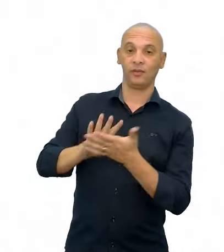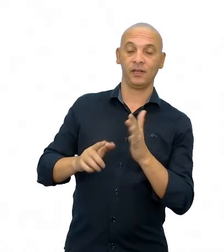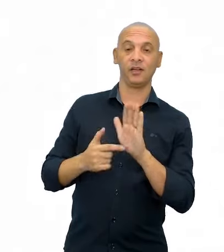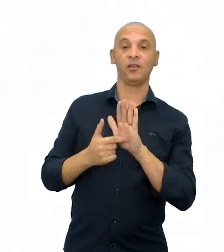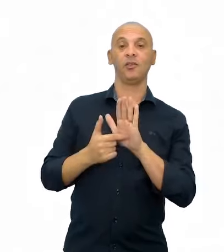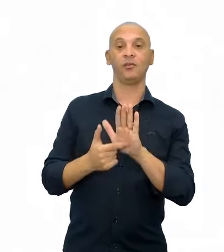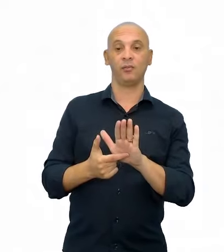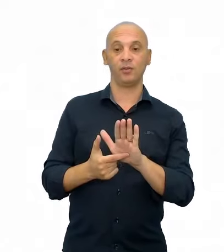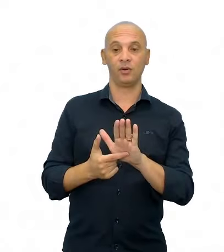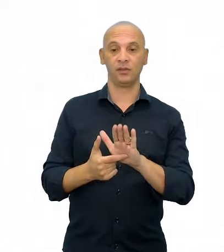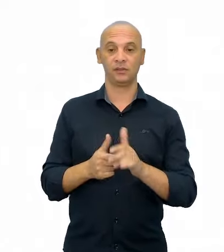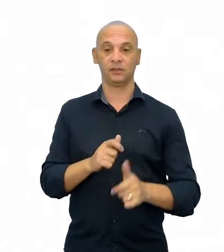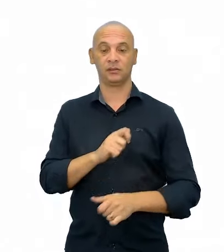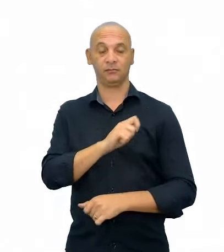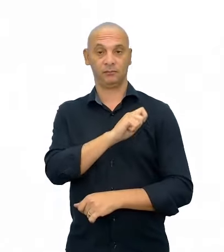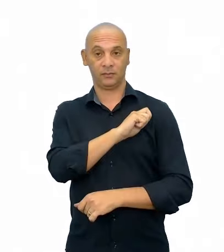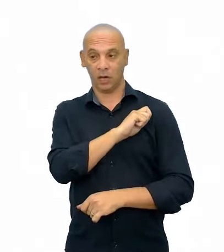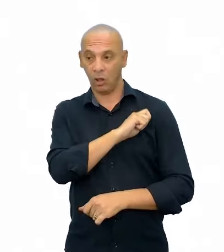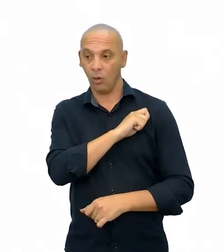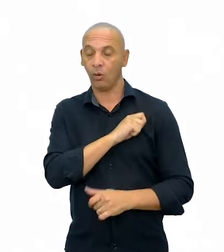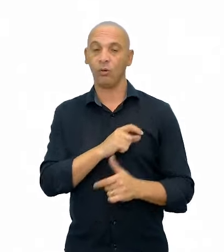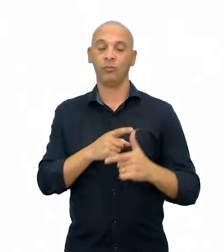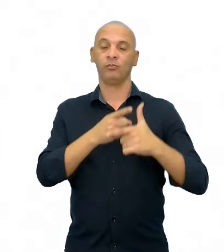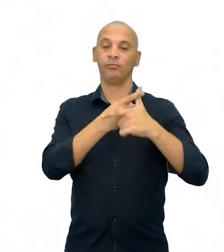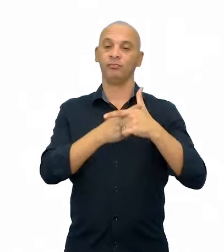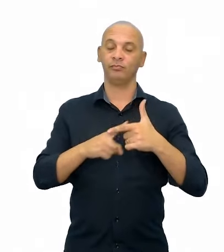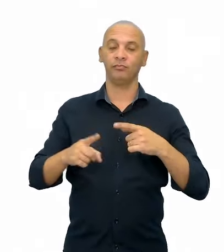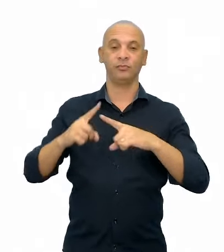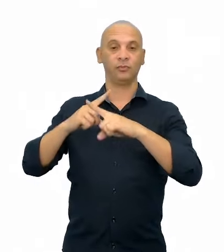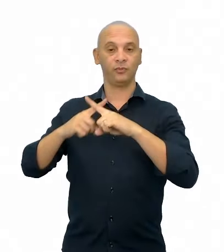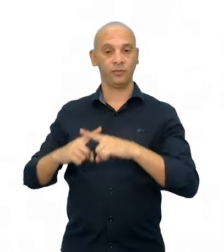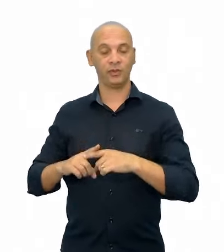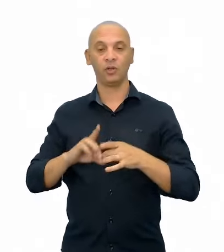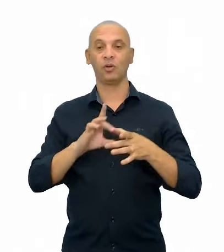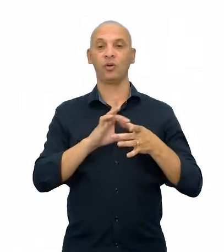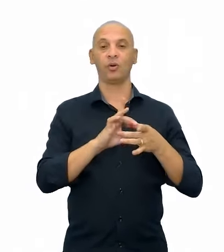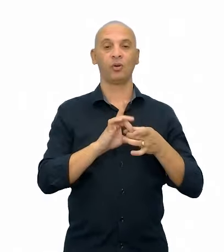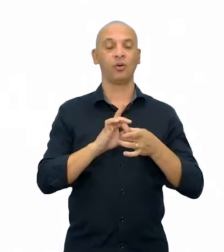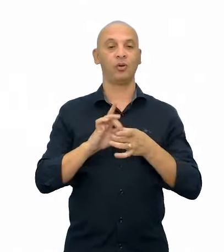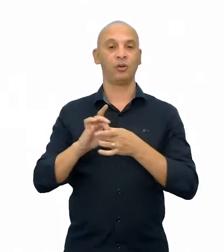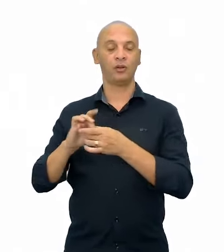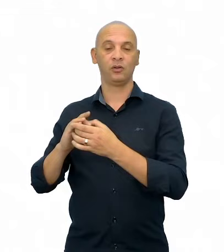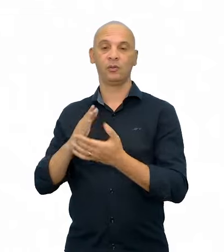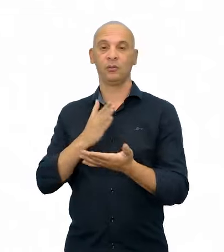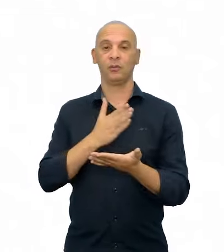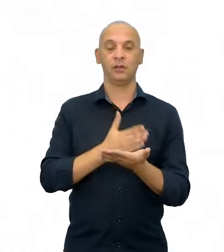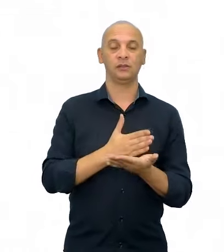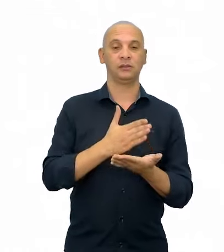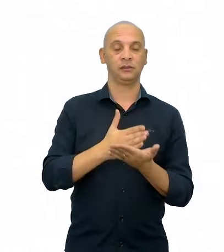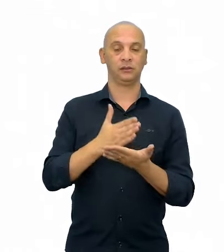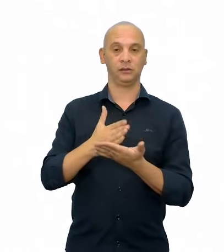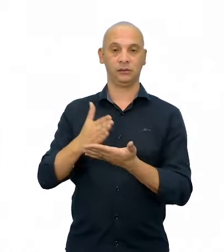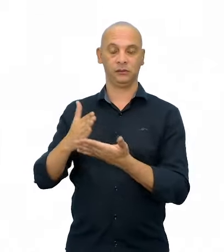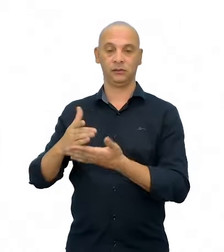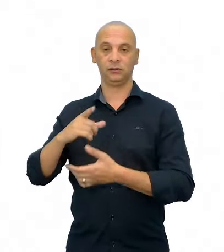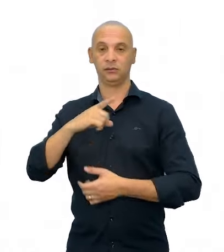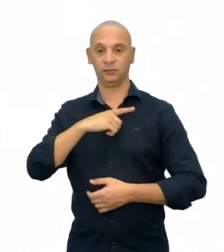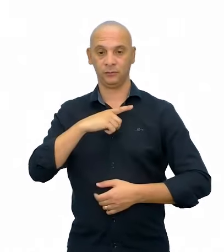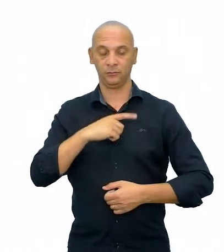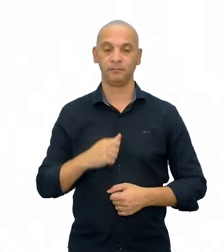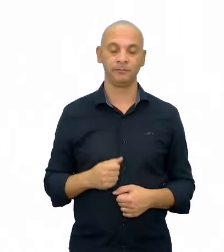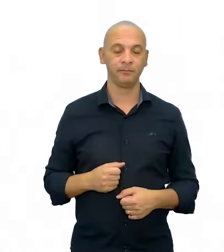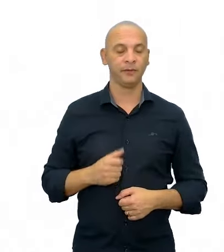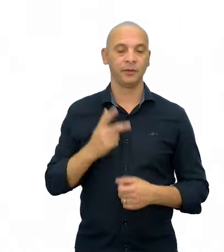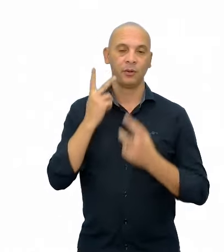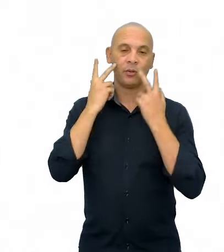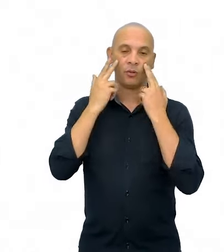explorar a multiplicação e a divisão, e nesse contexto, né, de parcelas, né, que a gente tem muito